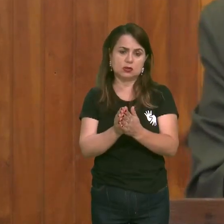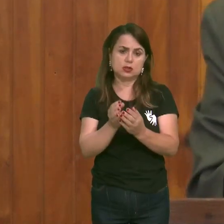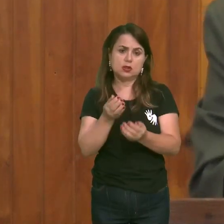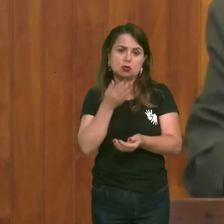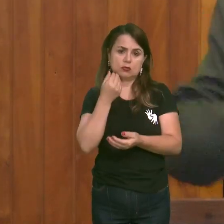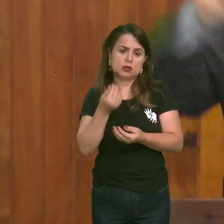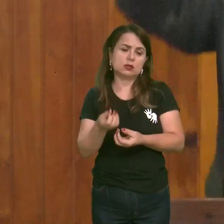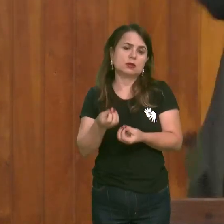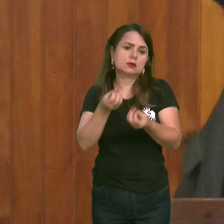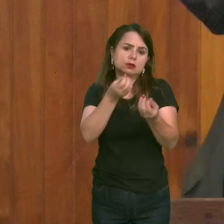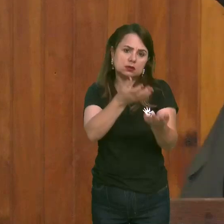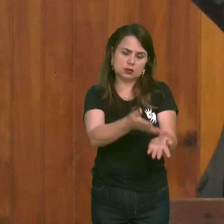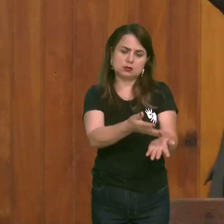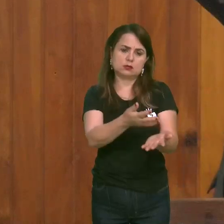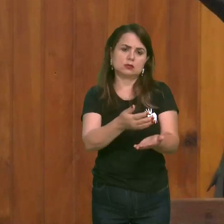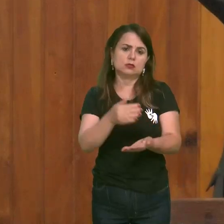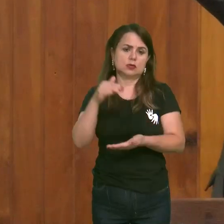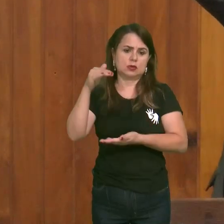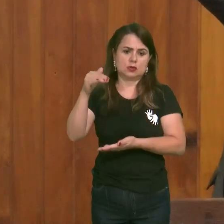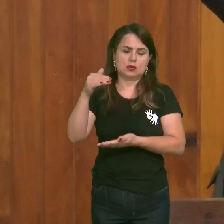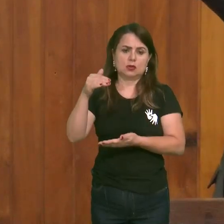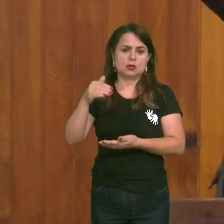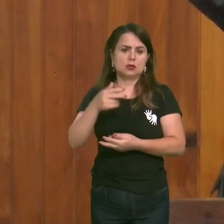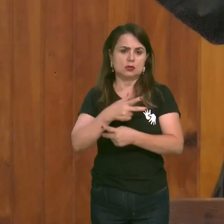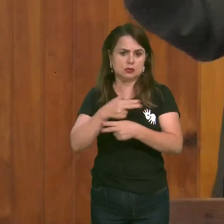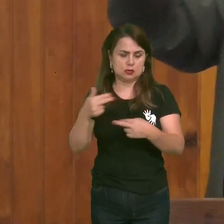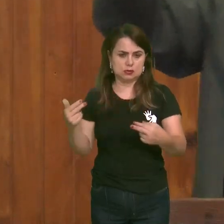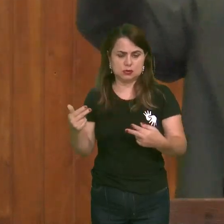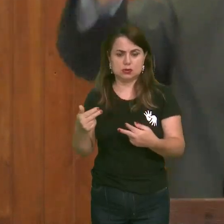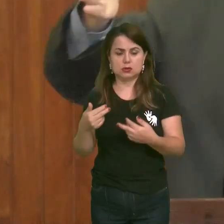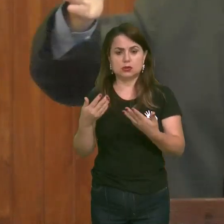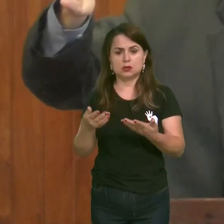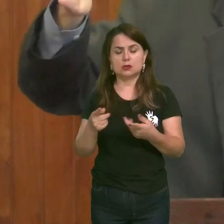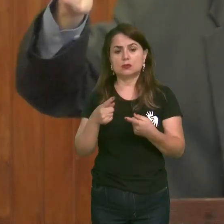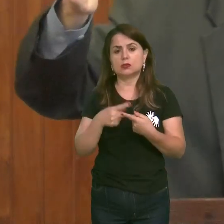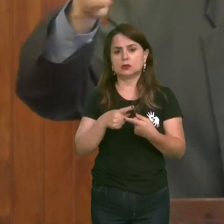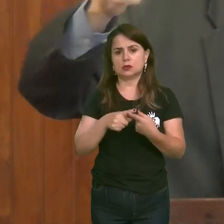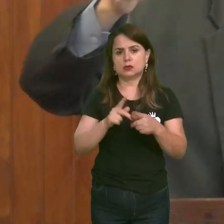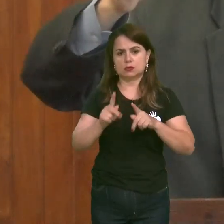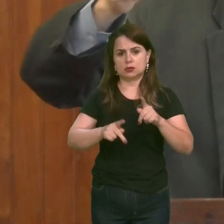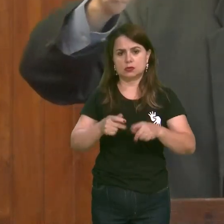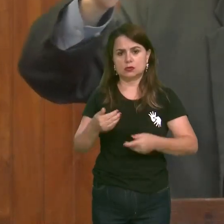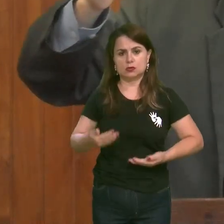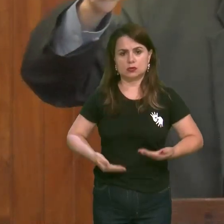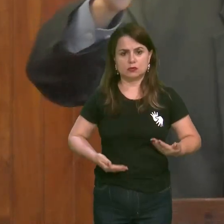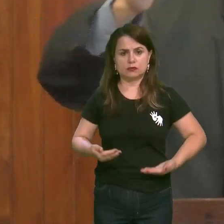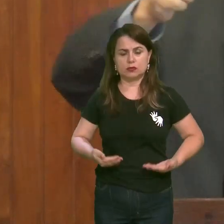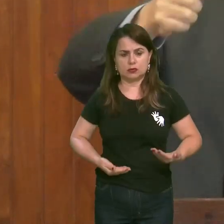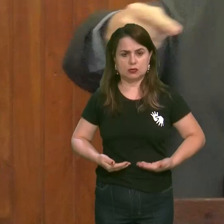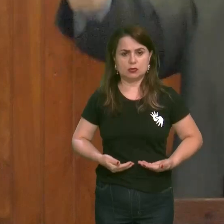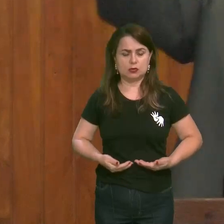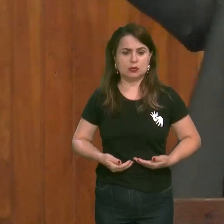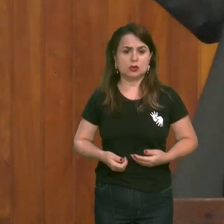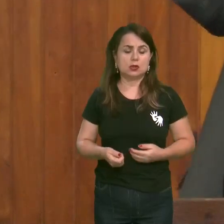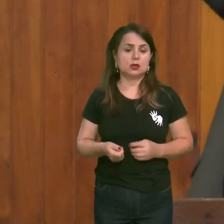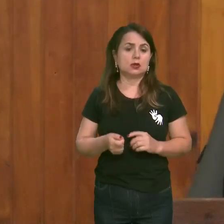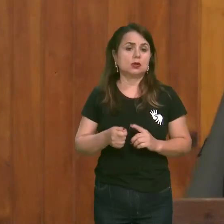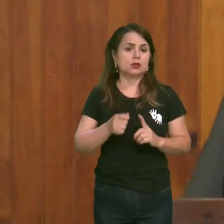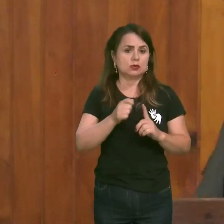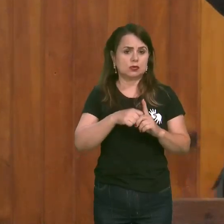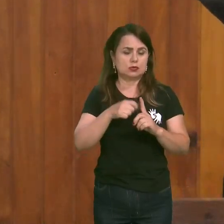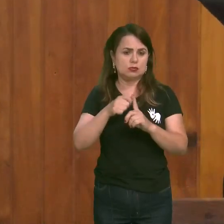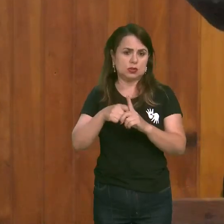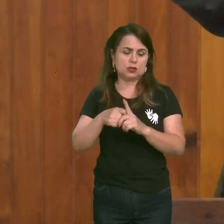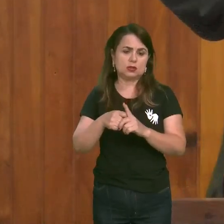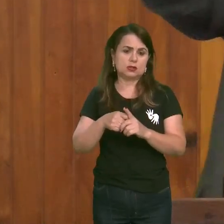da população carente porque a cesta básica do Servidor que ganha 550 por mês como tipo de alimentação e agora vai